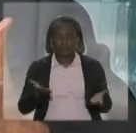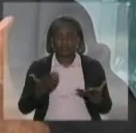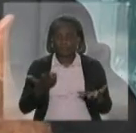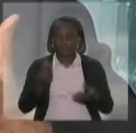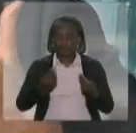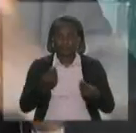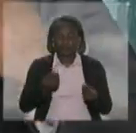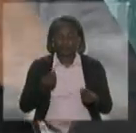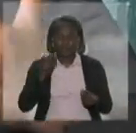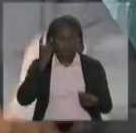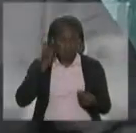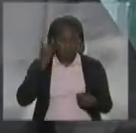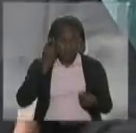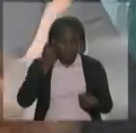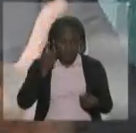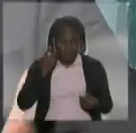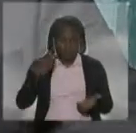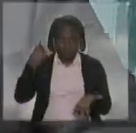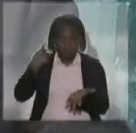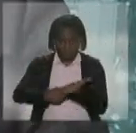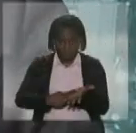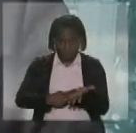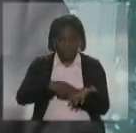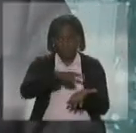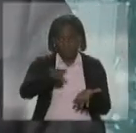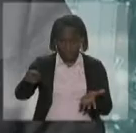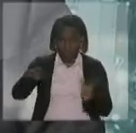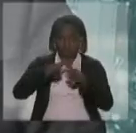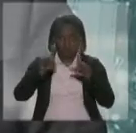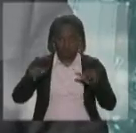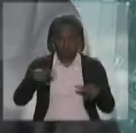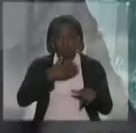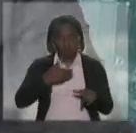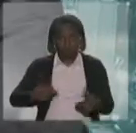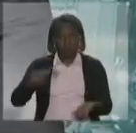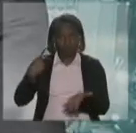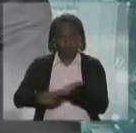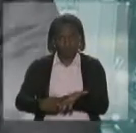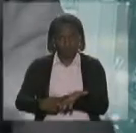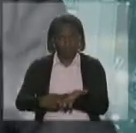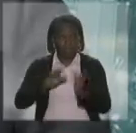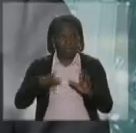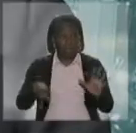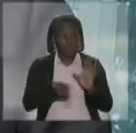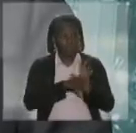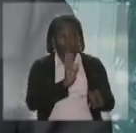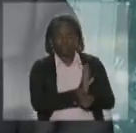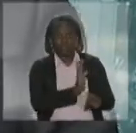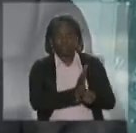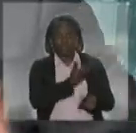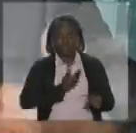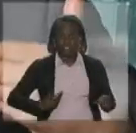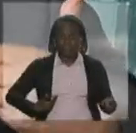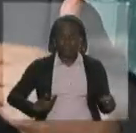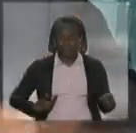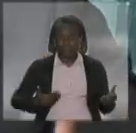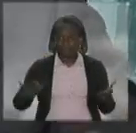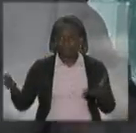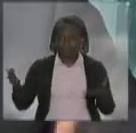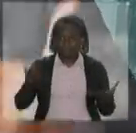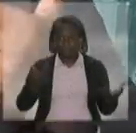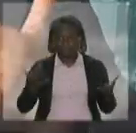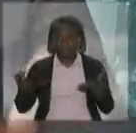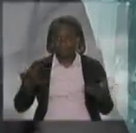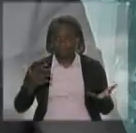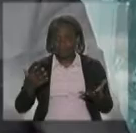o deputado que tem compromisso com os servidores públicos e é da base do governo tendo que cair